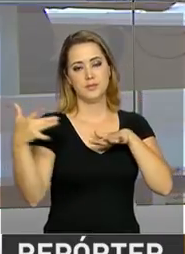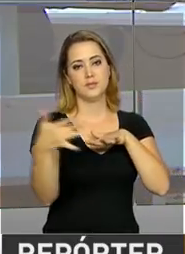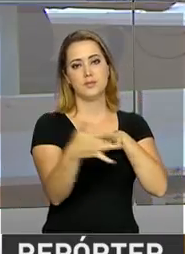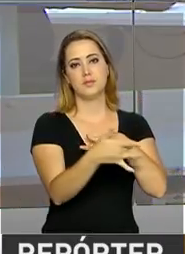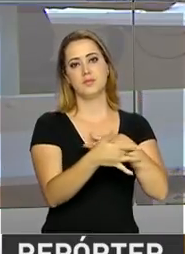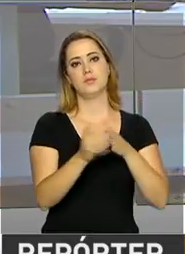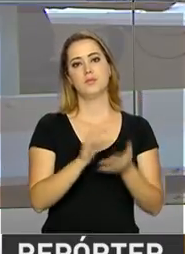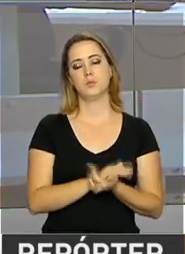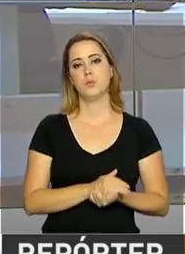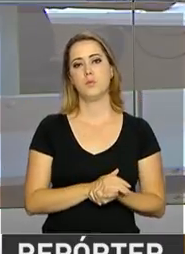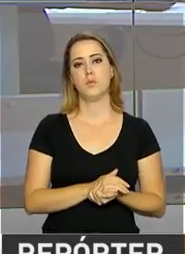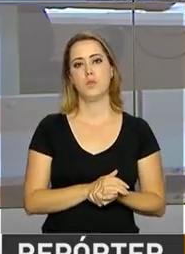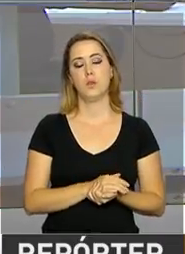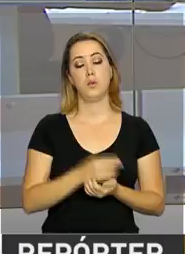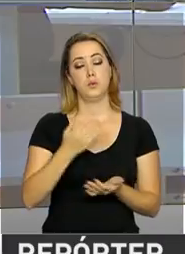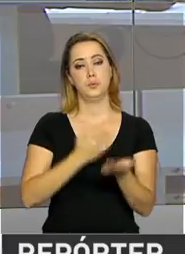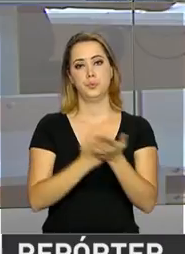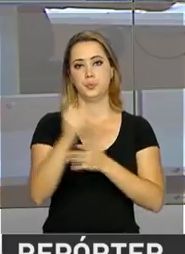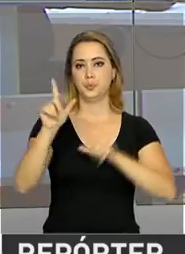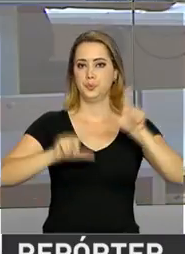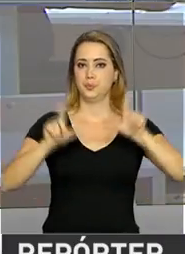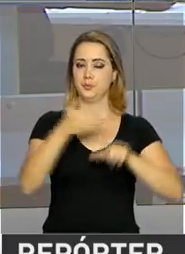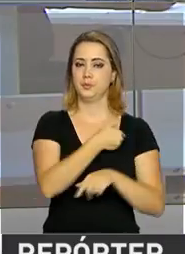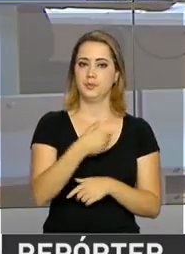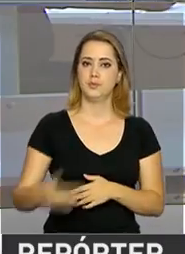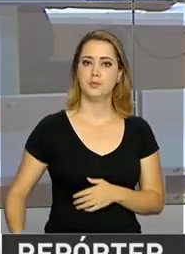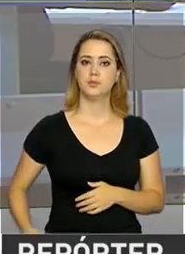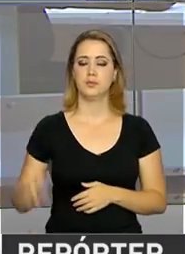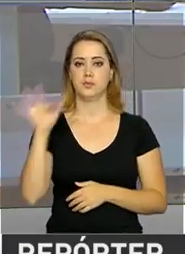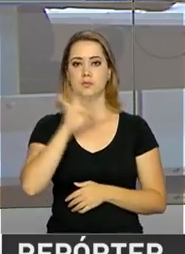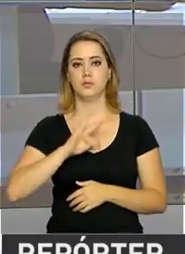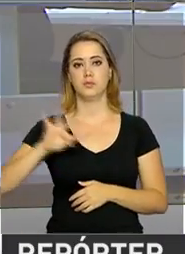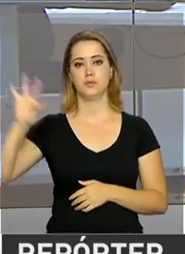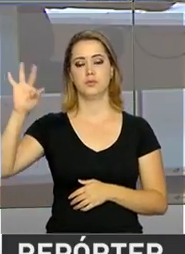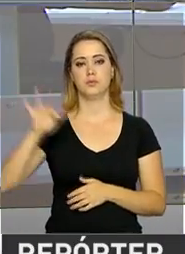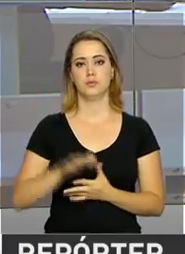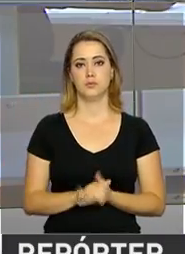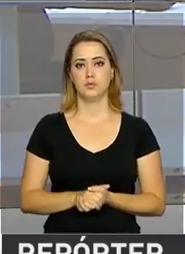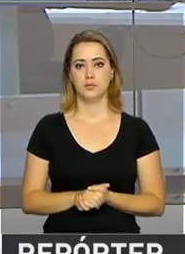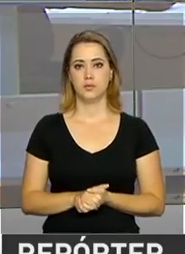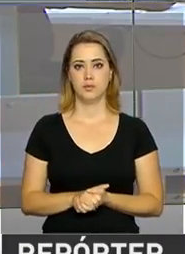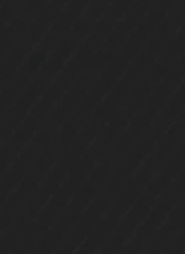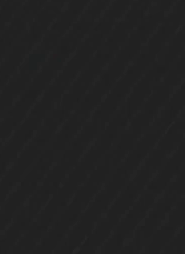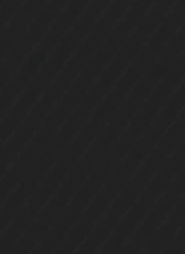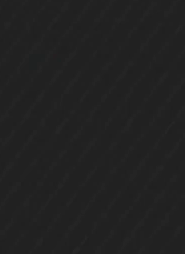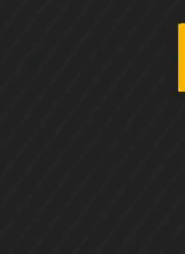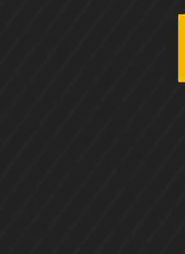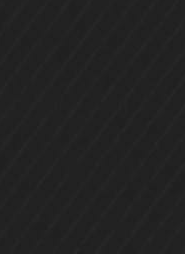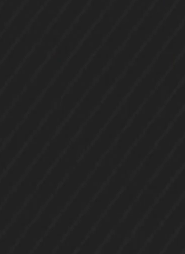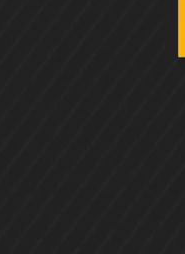Pelas nossas redes sociais Continue com a gente NBR a TV do governo